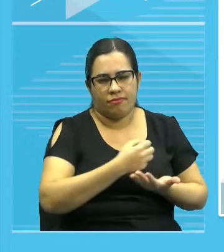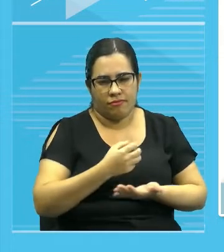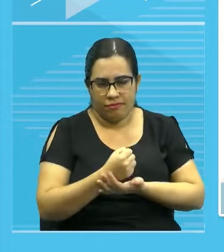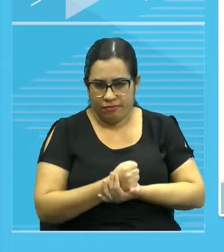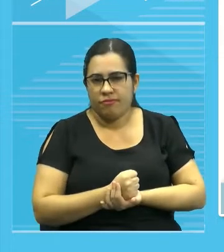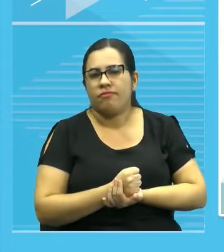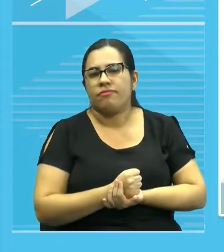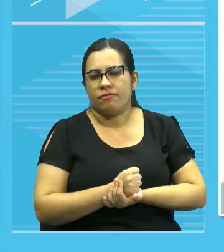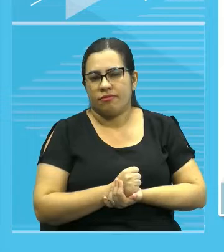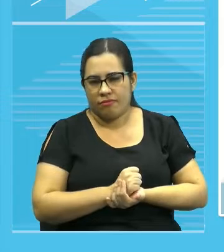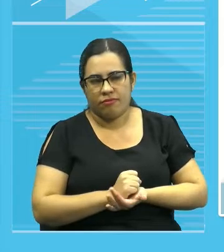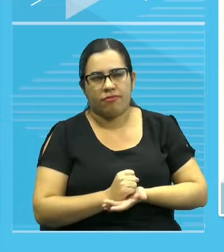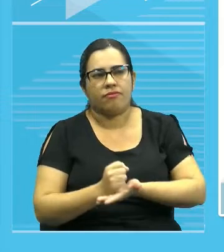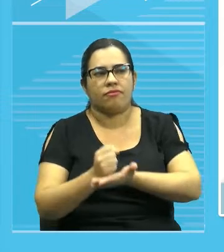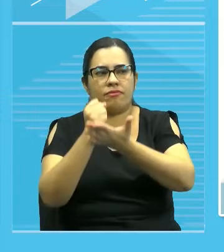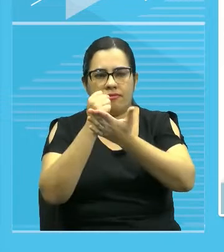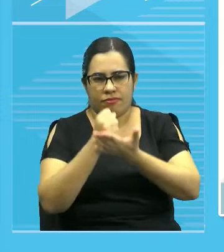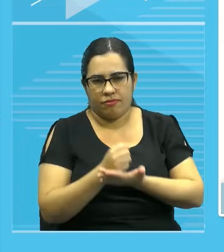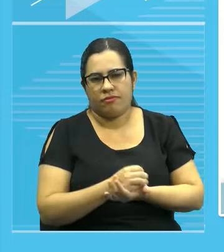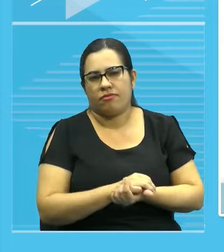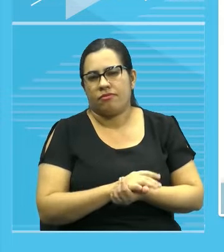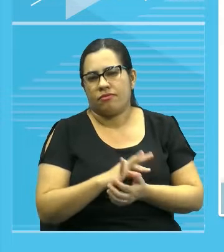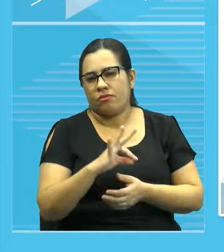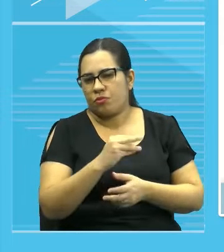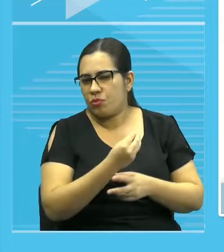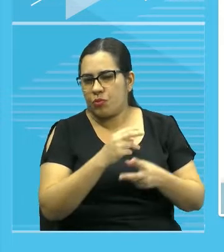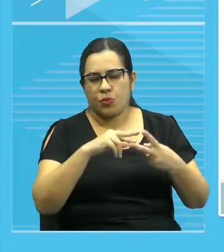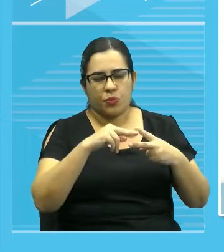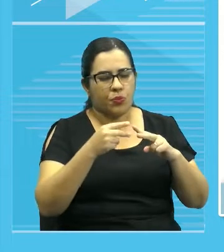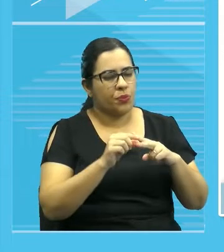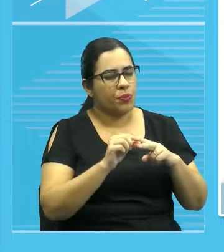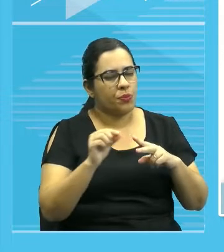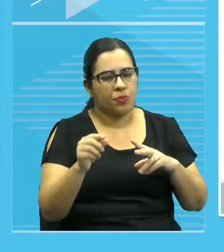Agora levaremos o seu genes né